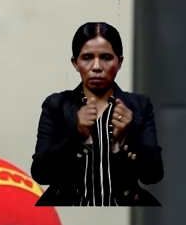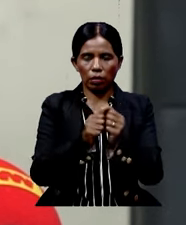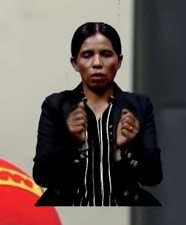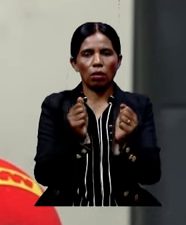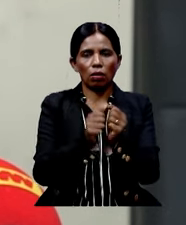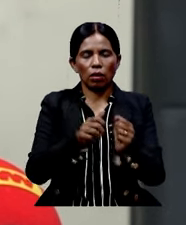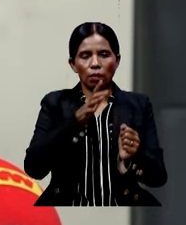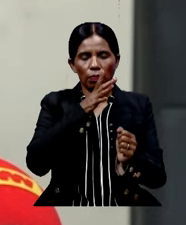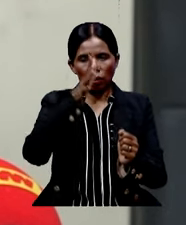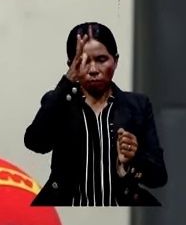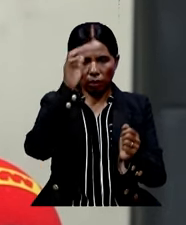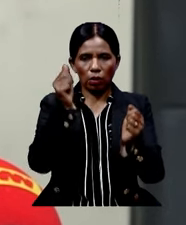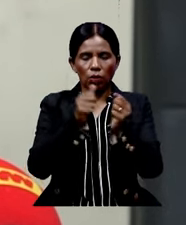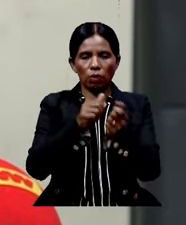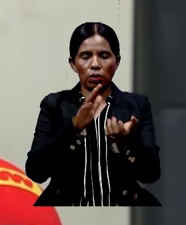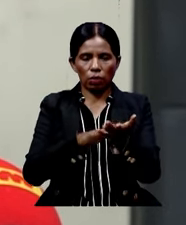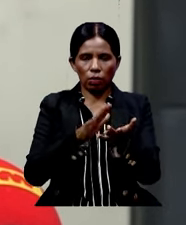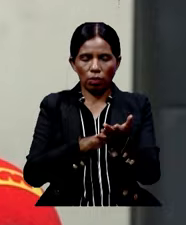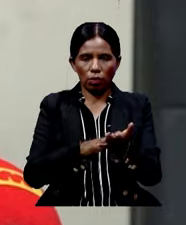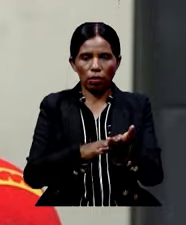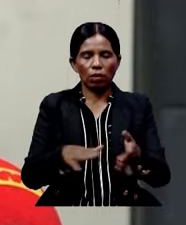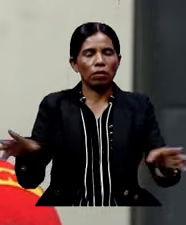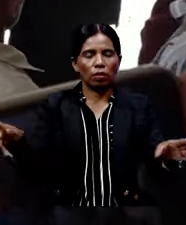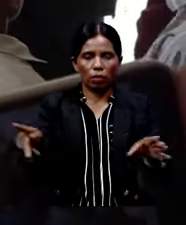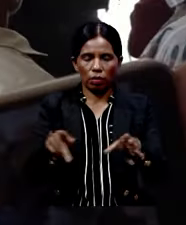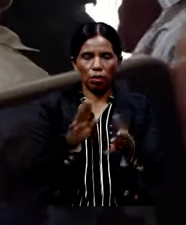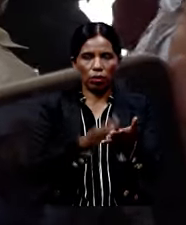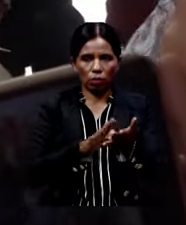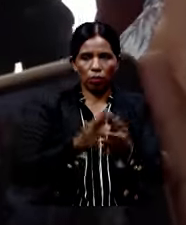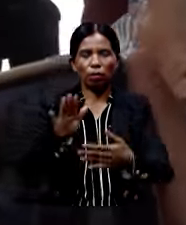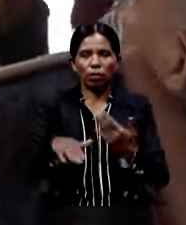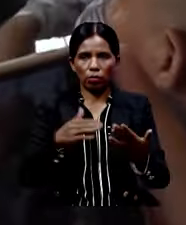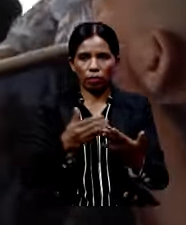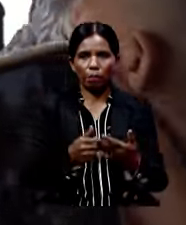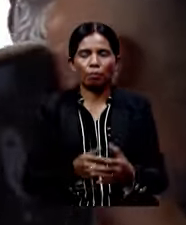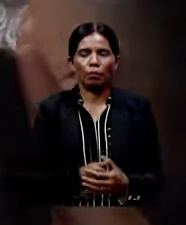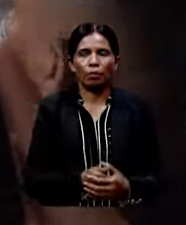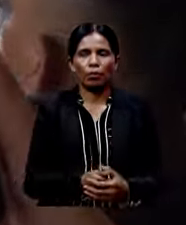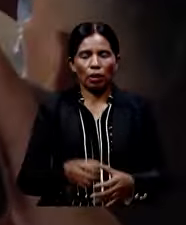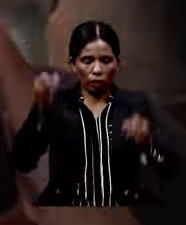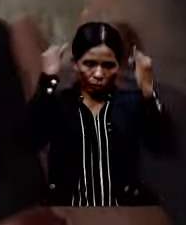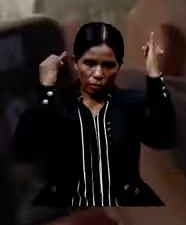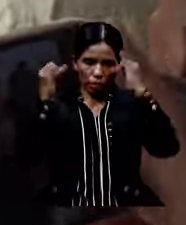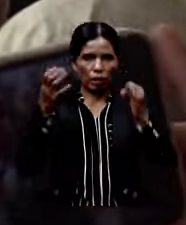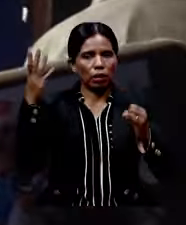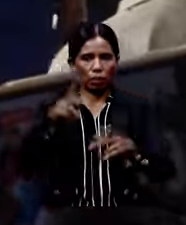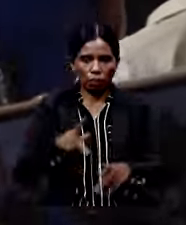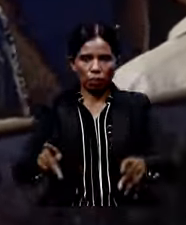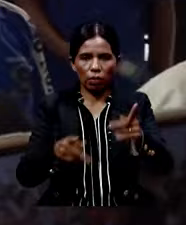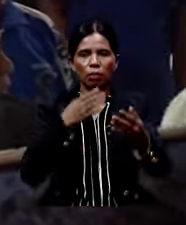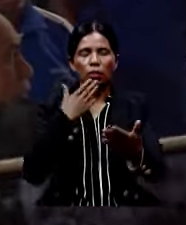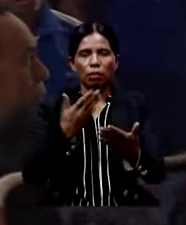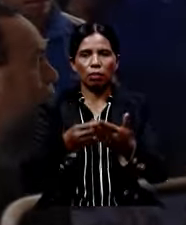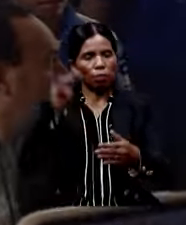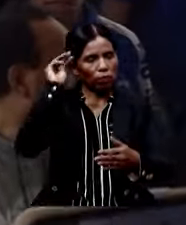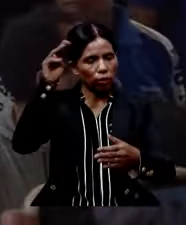aman ho eskola ho presensa inspektor eskolar sira. Antes ne informasaun nebe mosu iha publiku katak Ministério